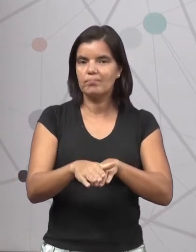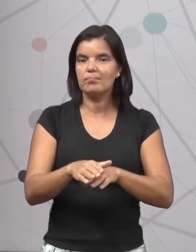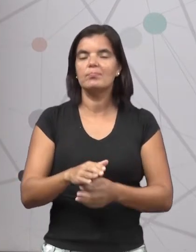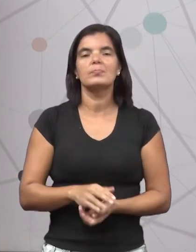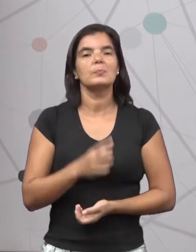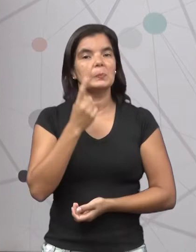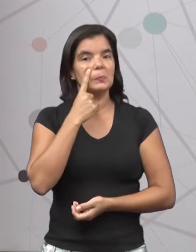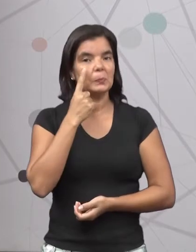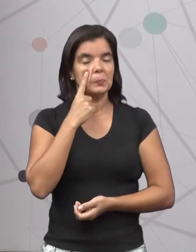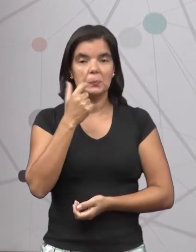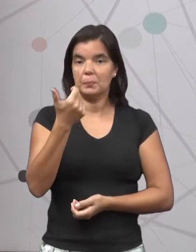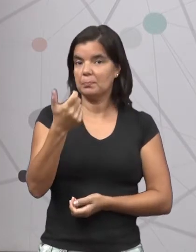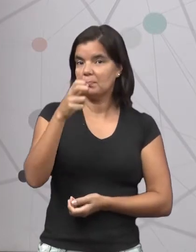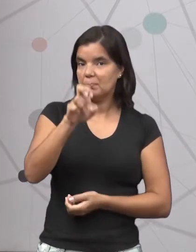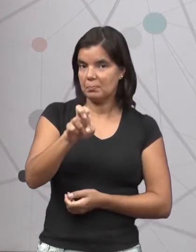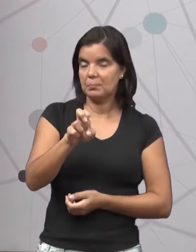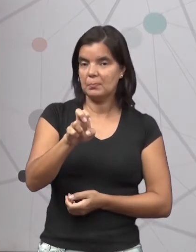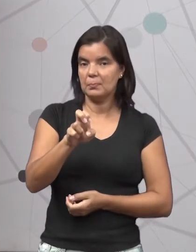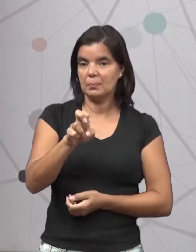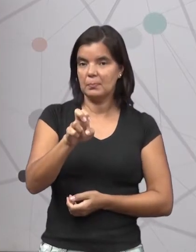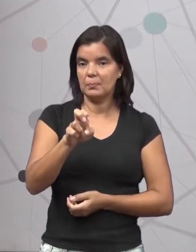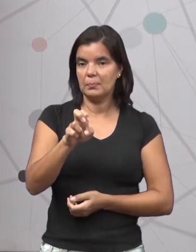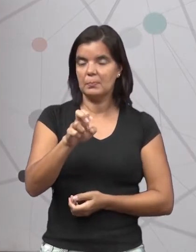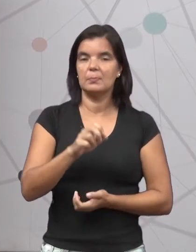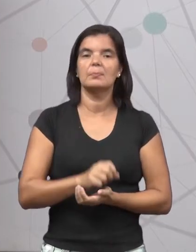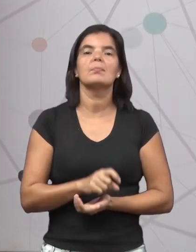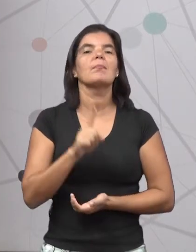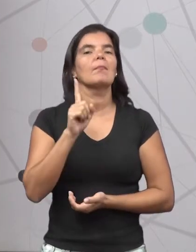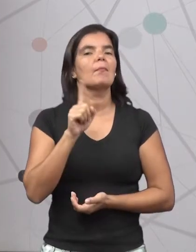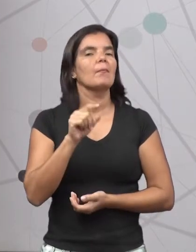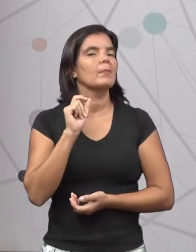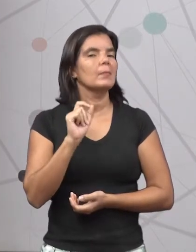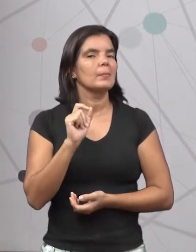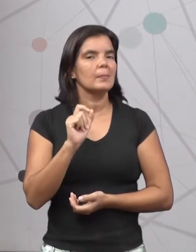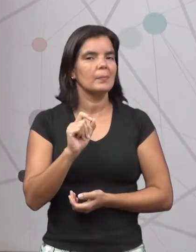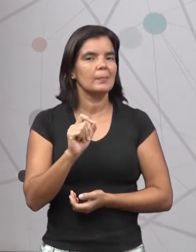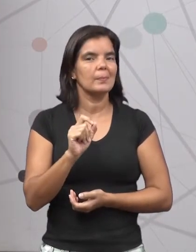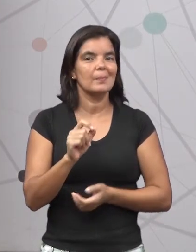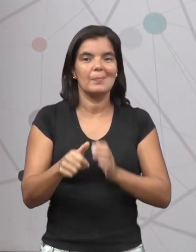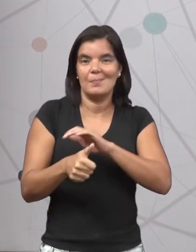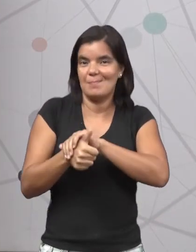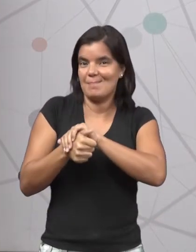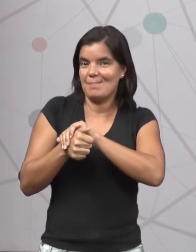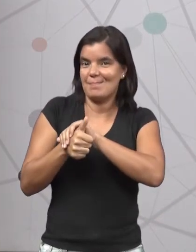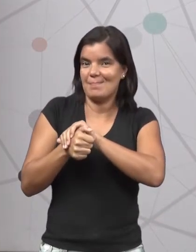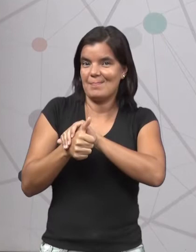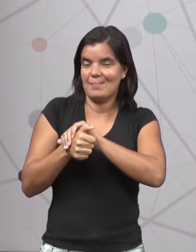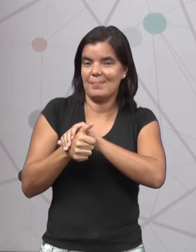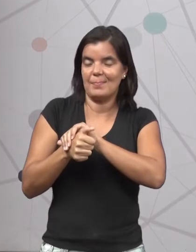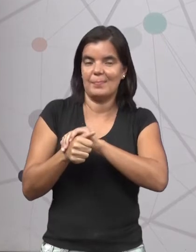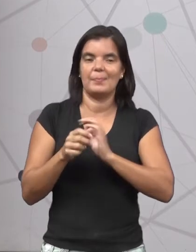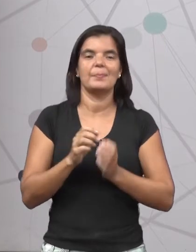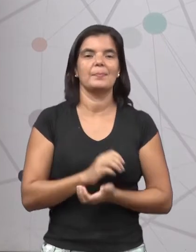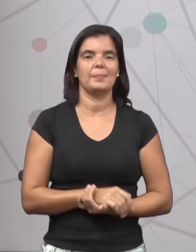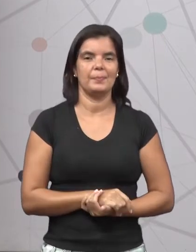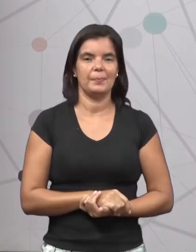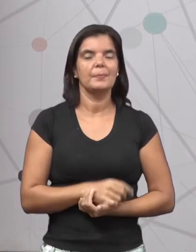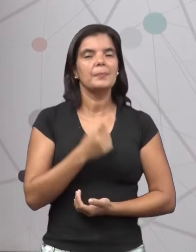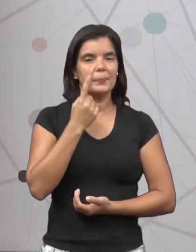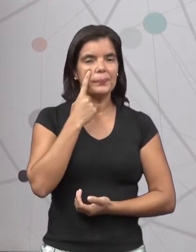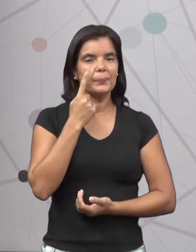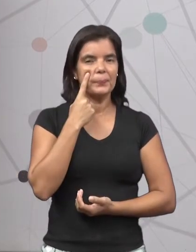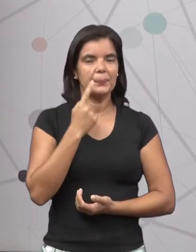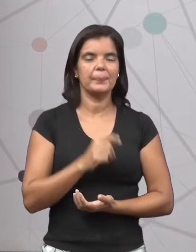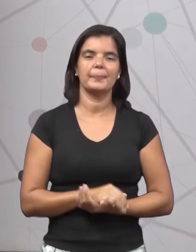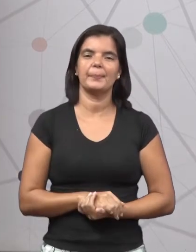e contado 15 passos, era a vez da tartaruga. Vamos